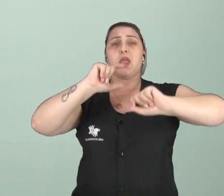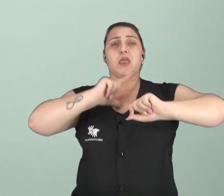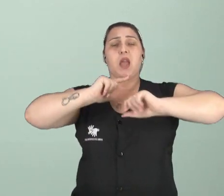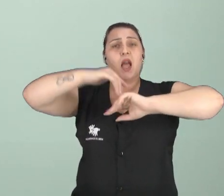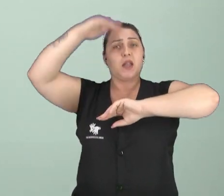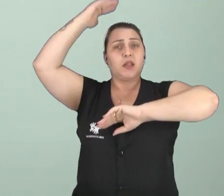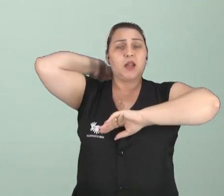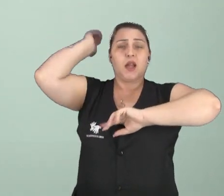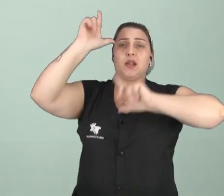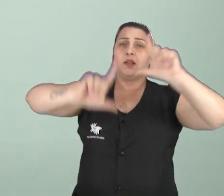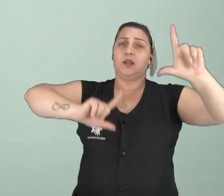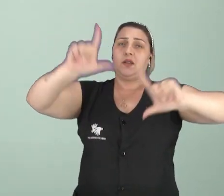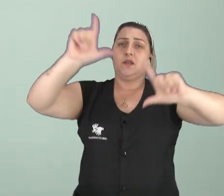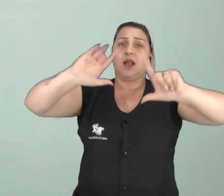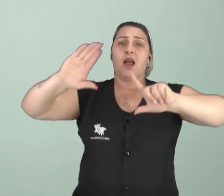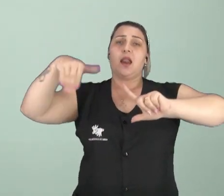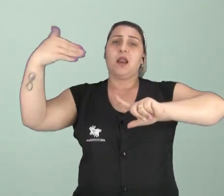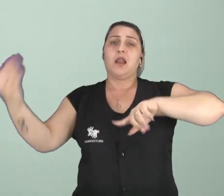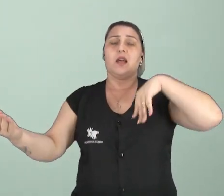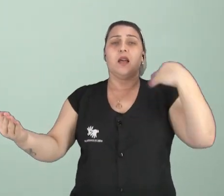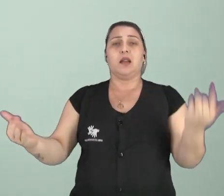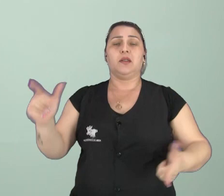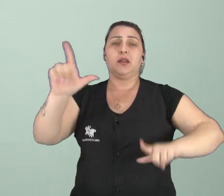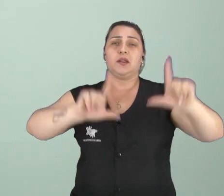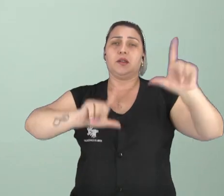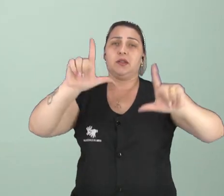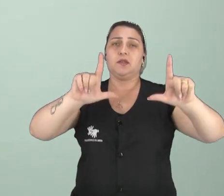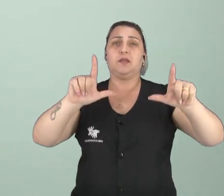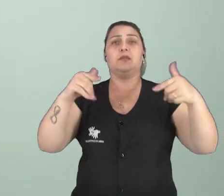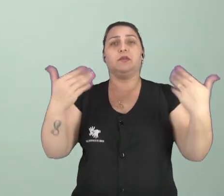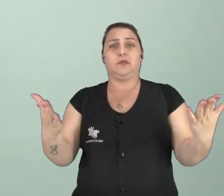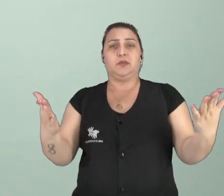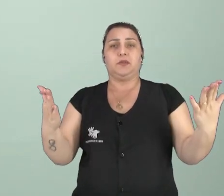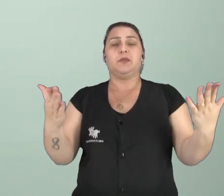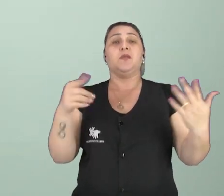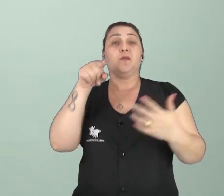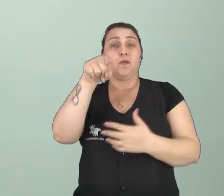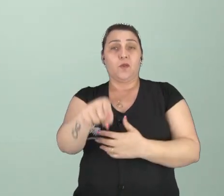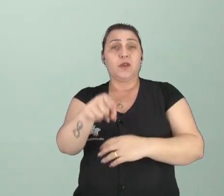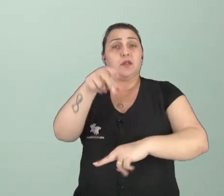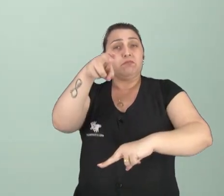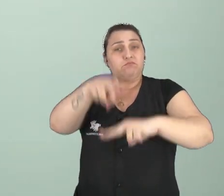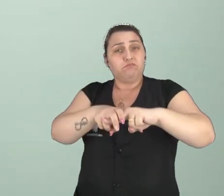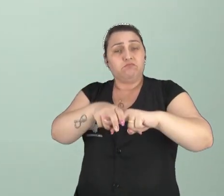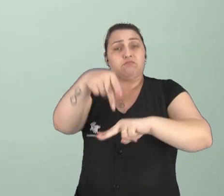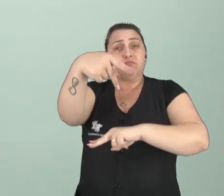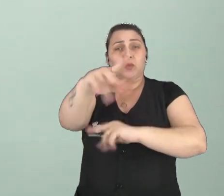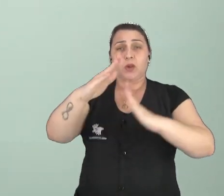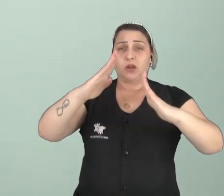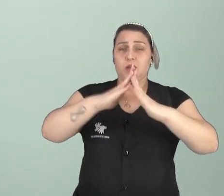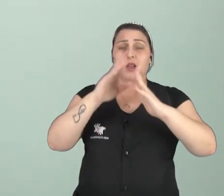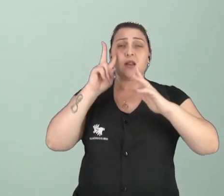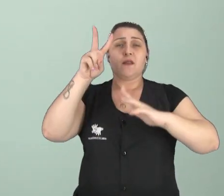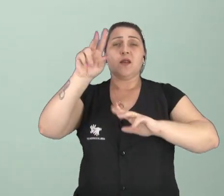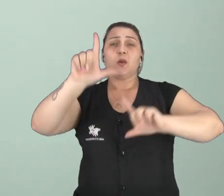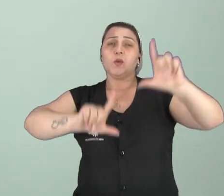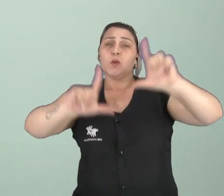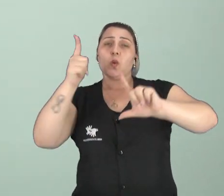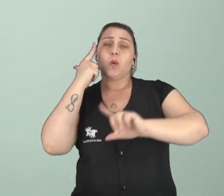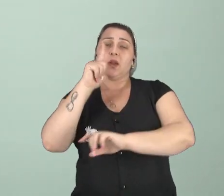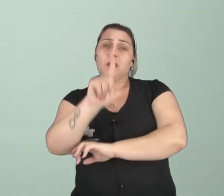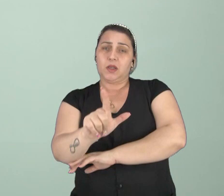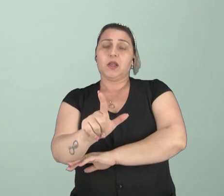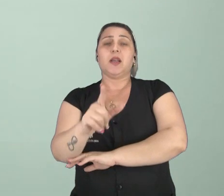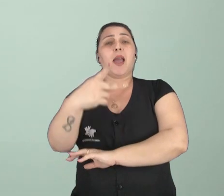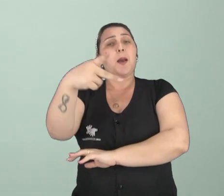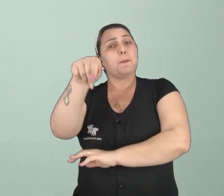tem atrás da TV? O que que tem ao lado da TV ou dessa tela, desse monitor que vocês estão vendo? Então, tudo isso que a sua vista